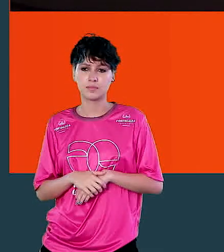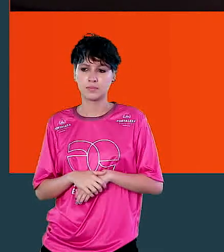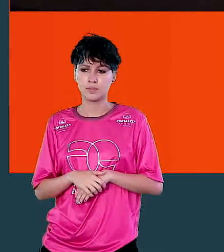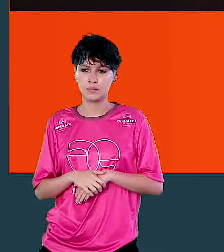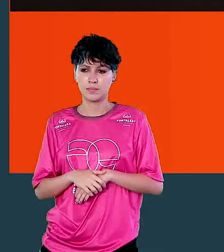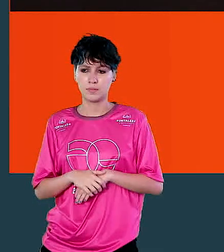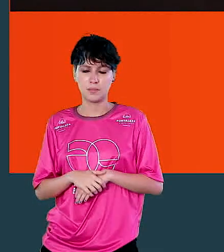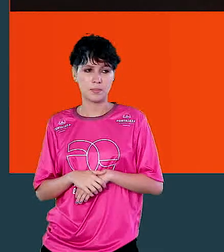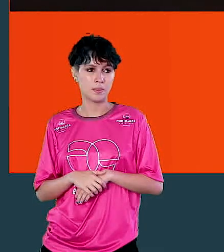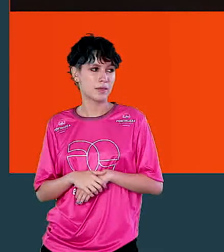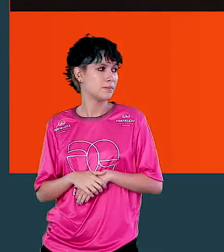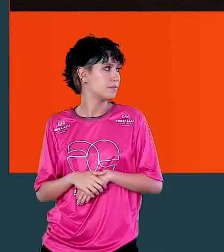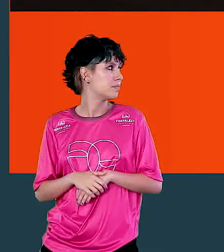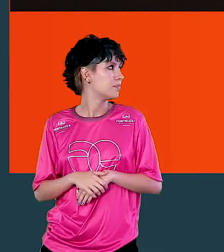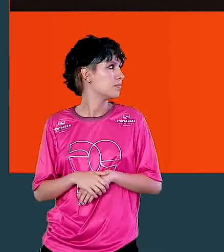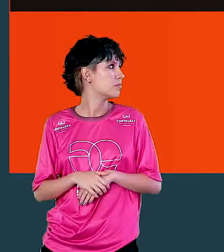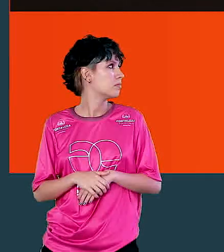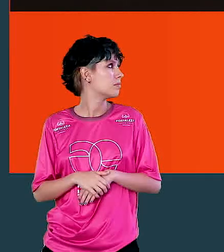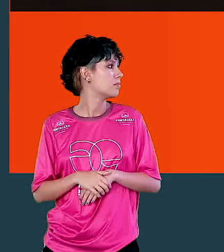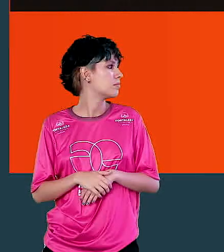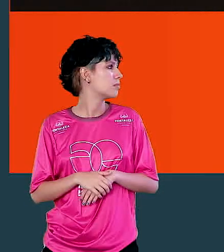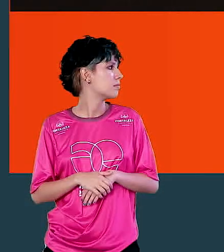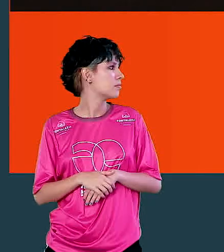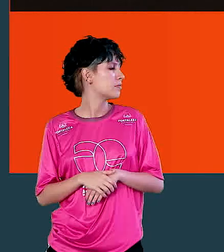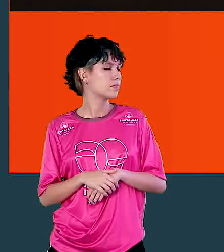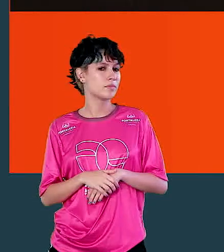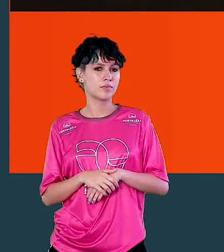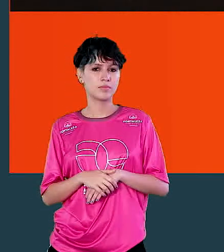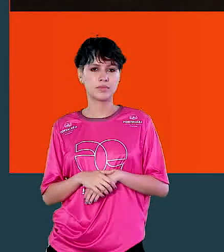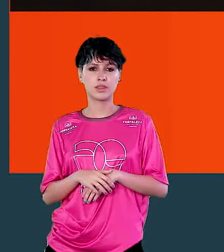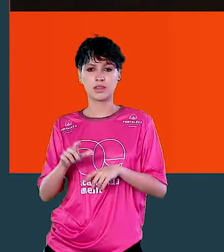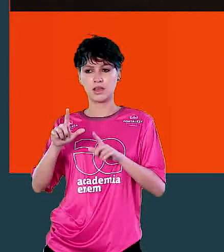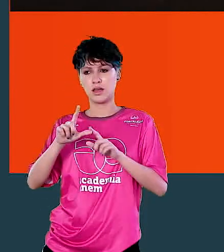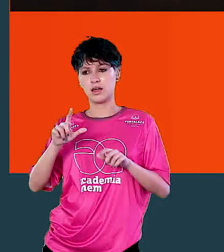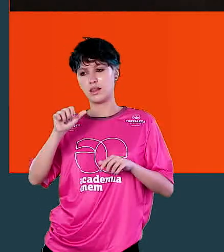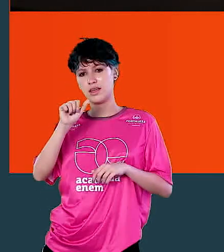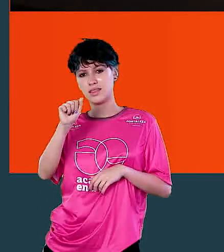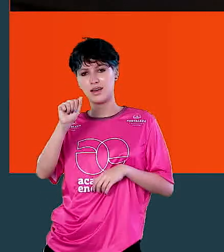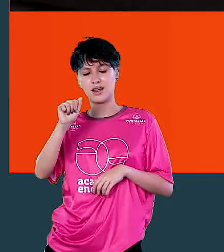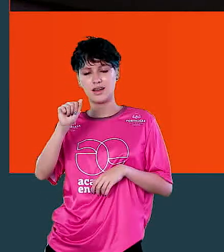Filtração, puxa uma setinha, por favor. Na letra A, puxa uma setinha.